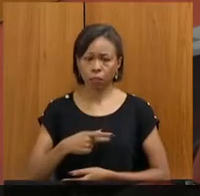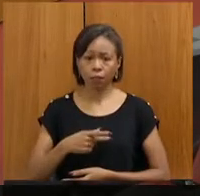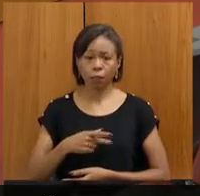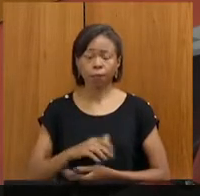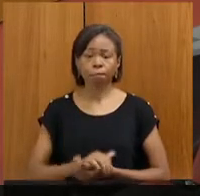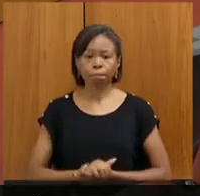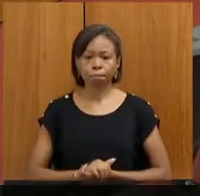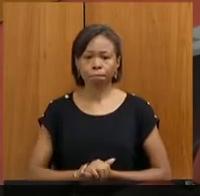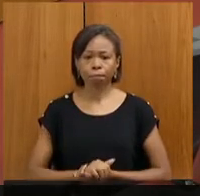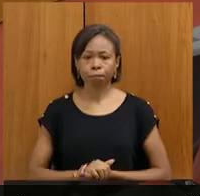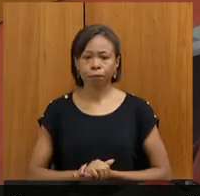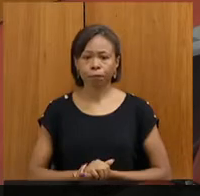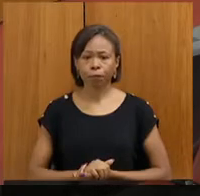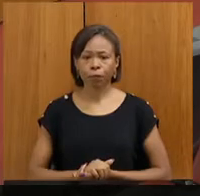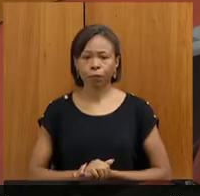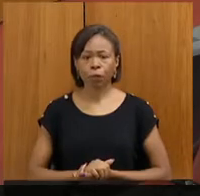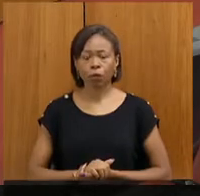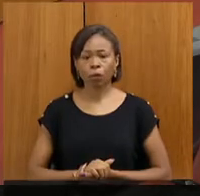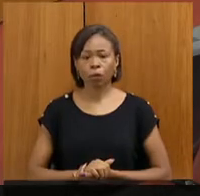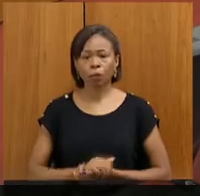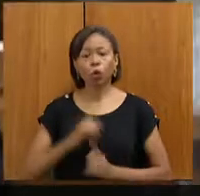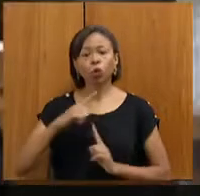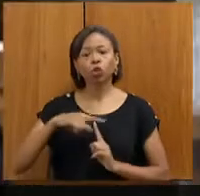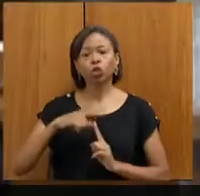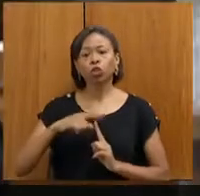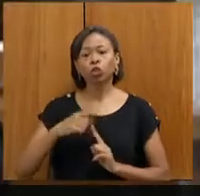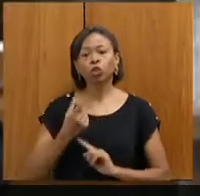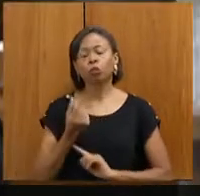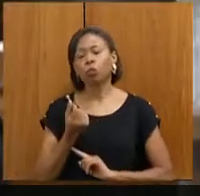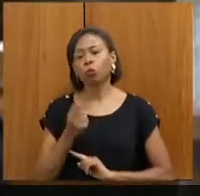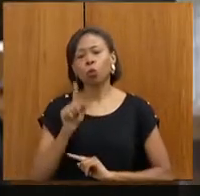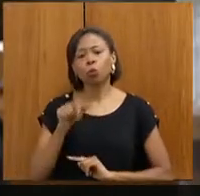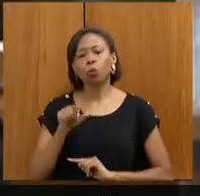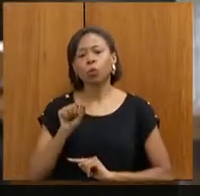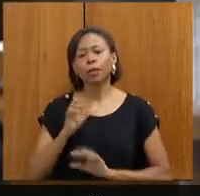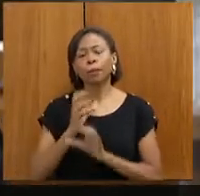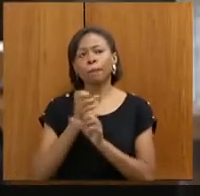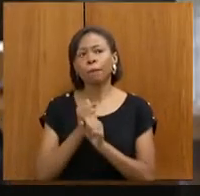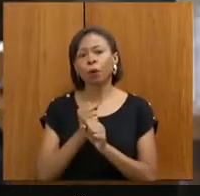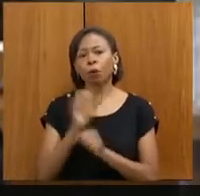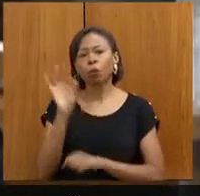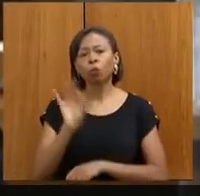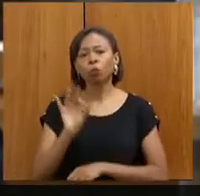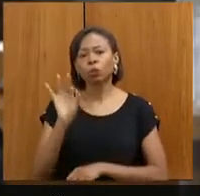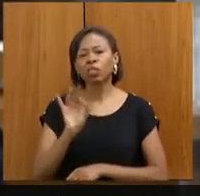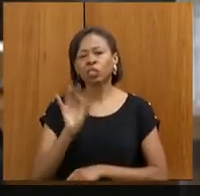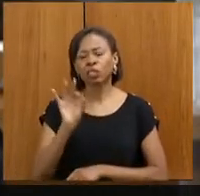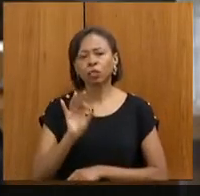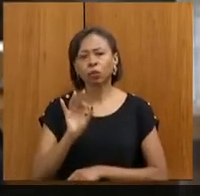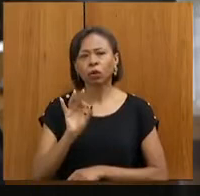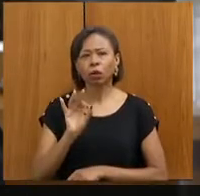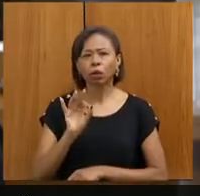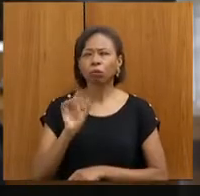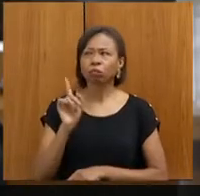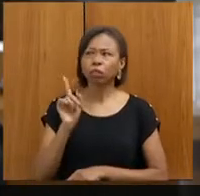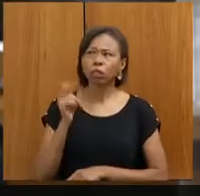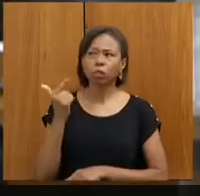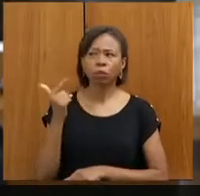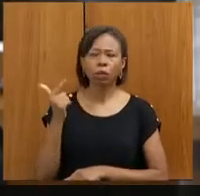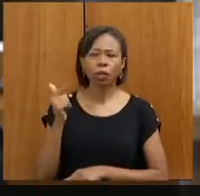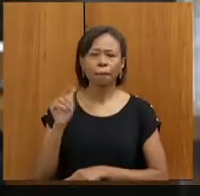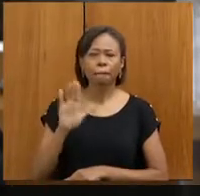a composição do tipo de moeda né Nós temos aí é um percentual e eu não tô aqui mas